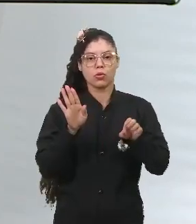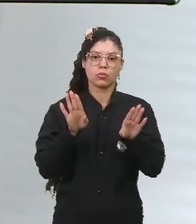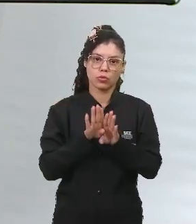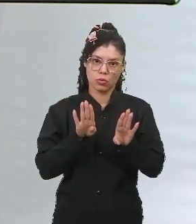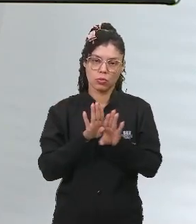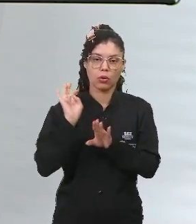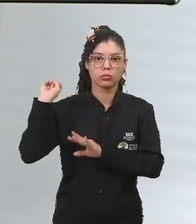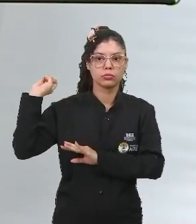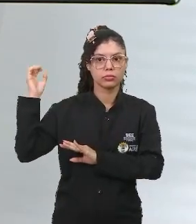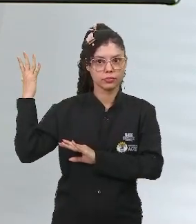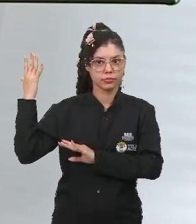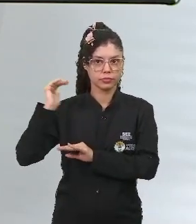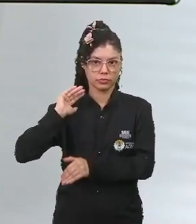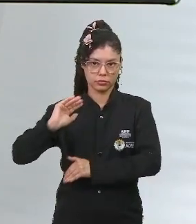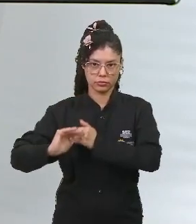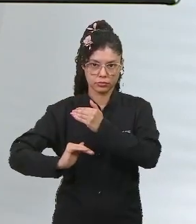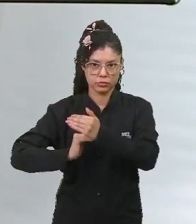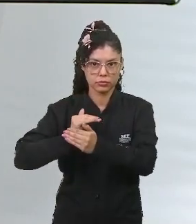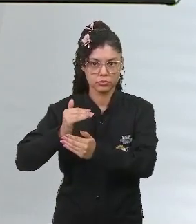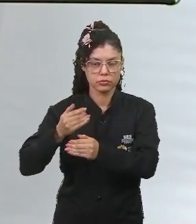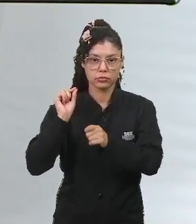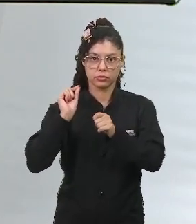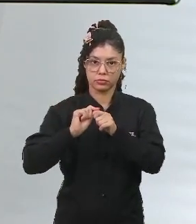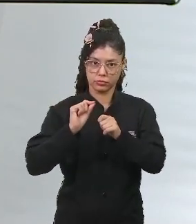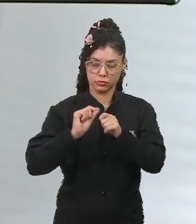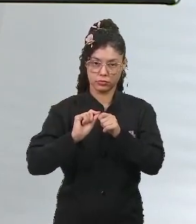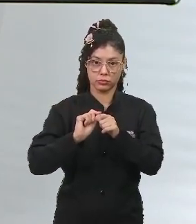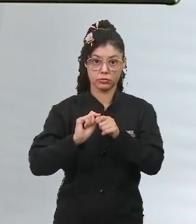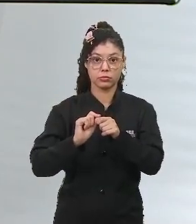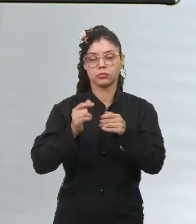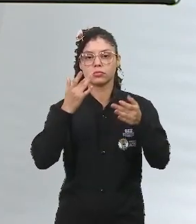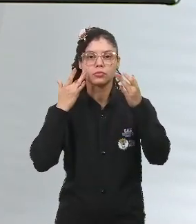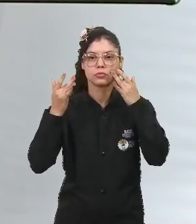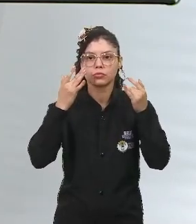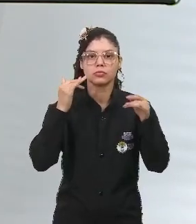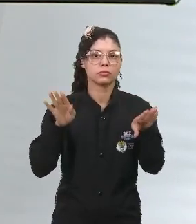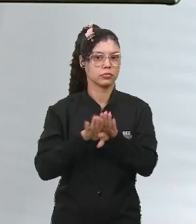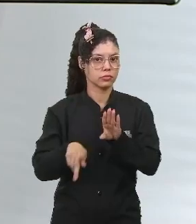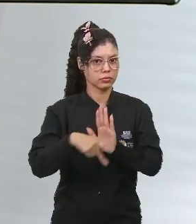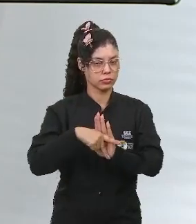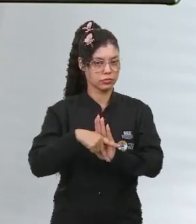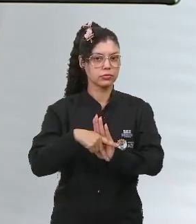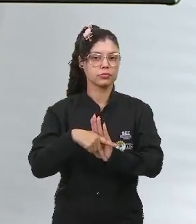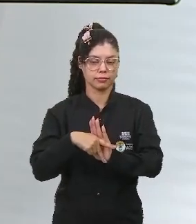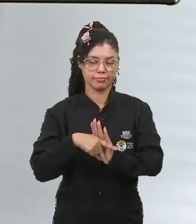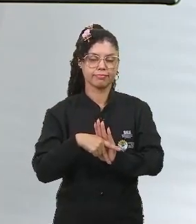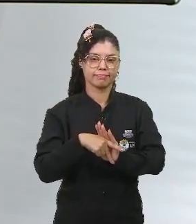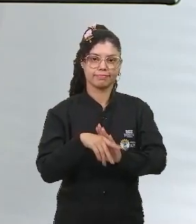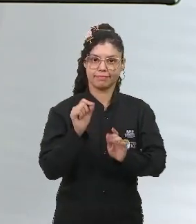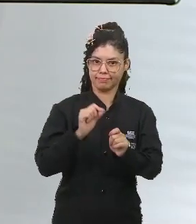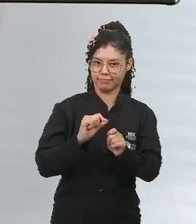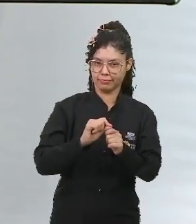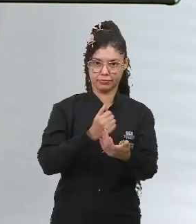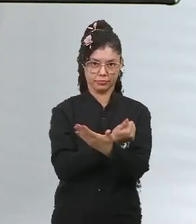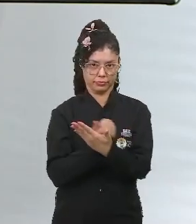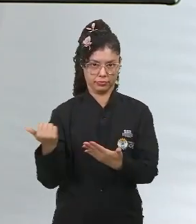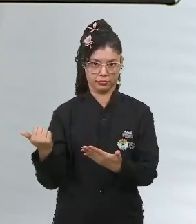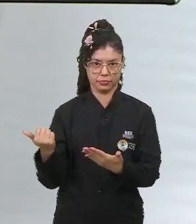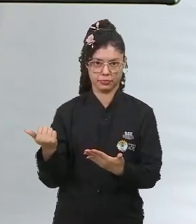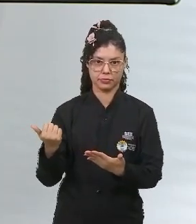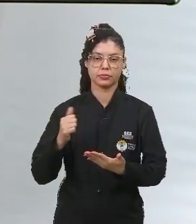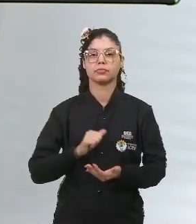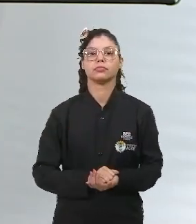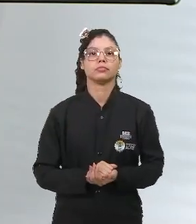também acontecem durante a execução ali do espetáculo teatral, certo? A execução da atuação